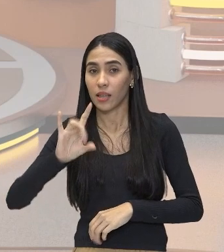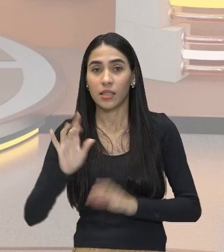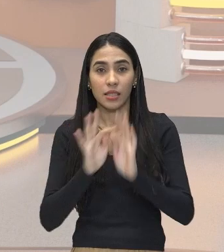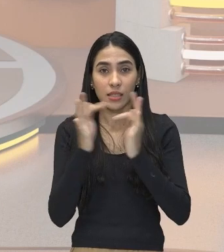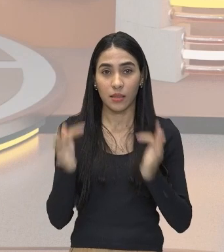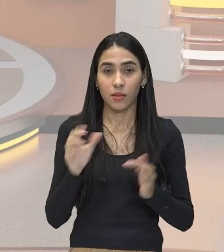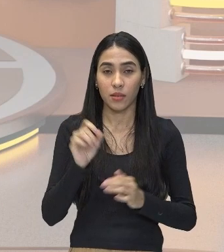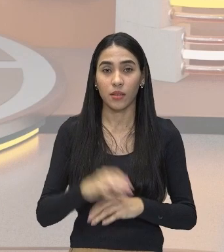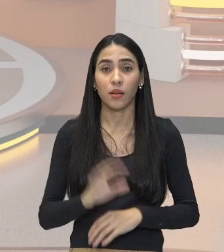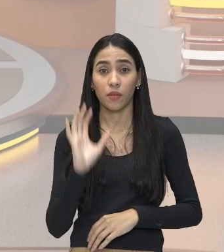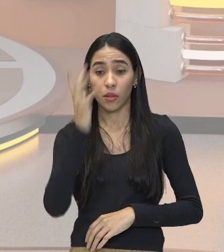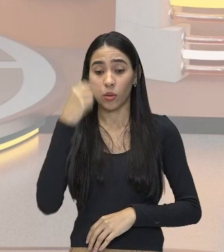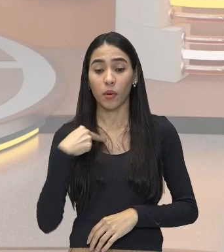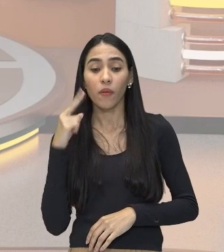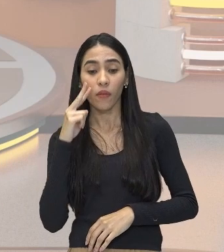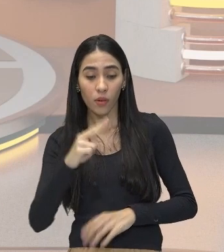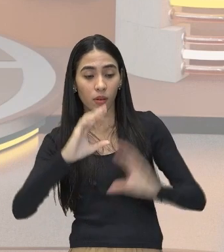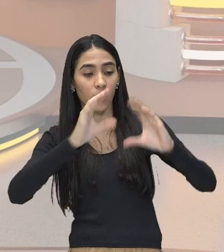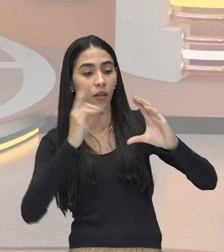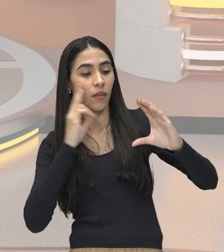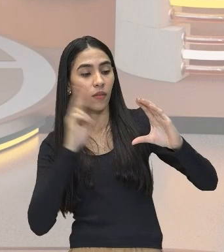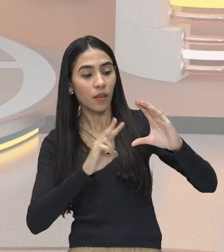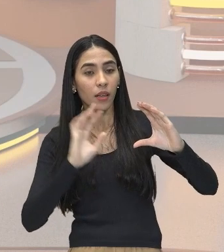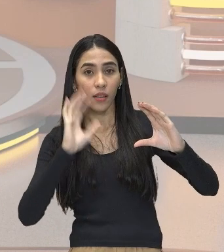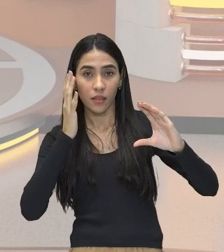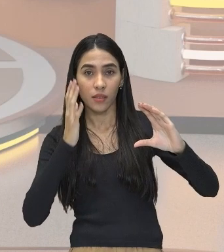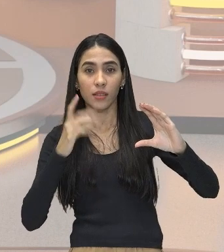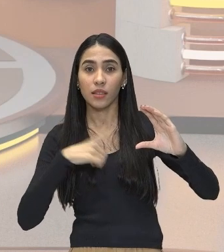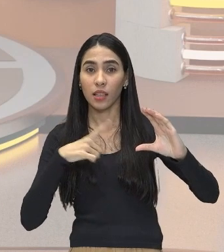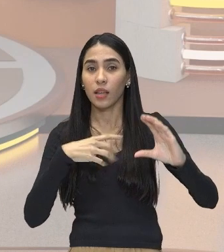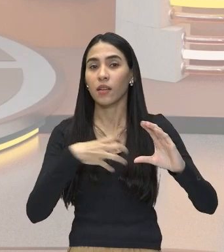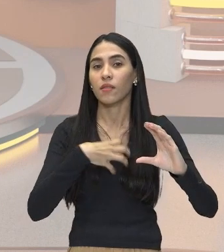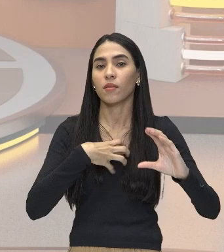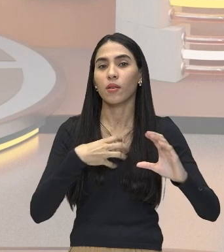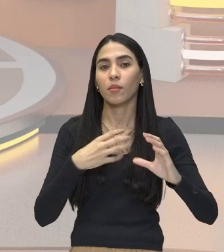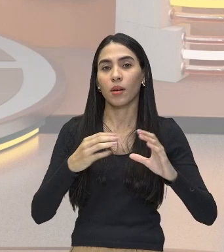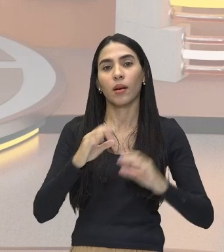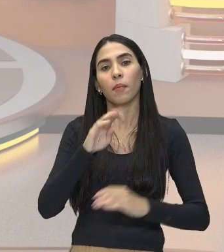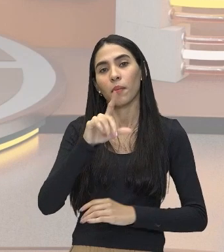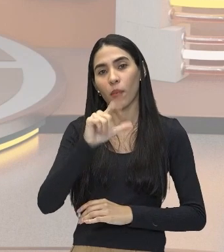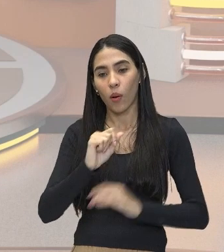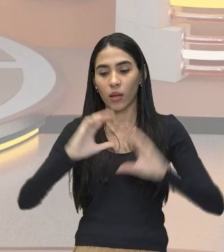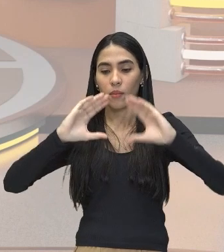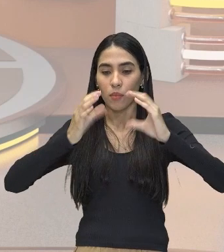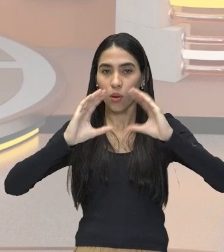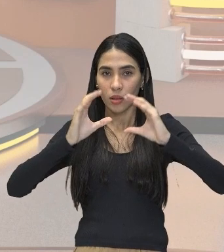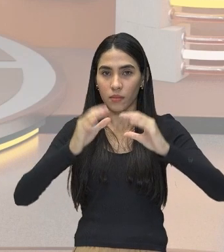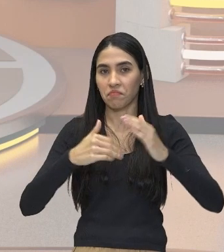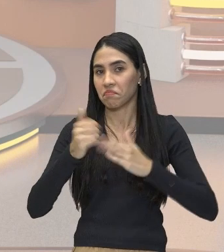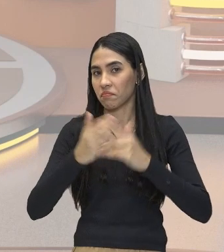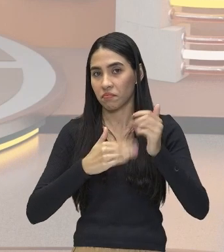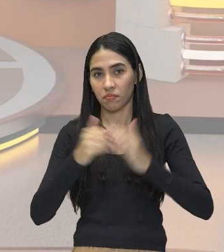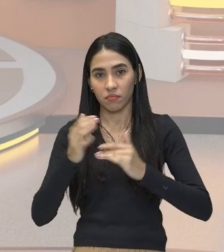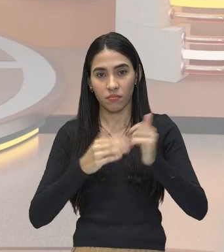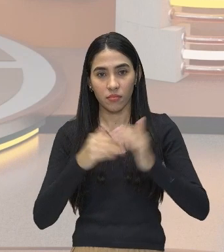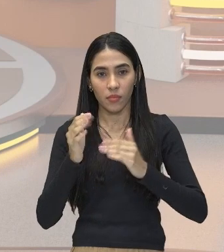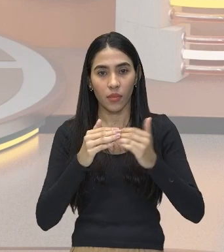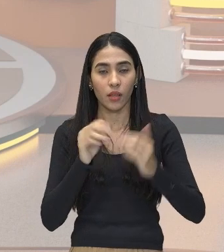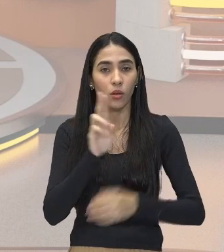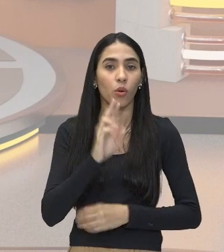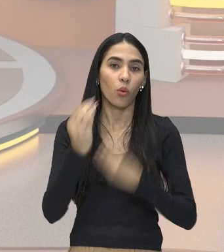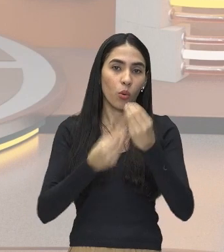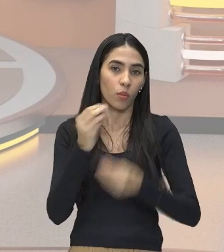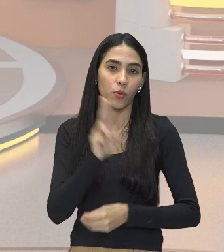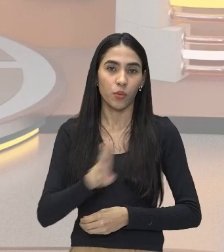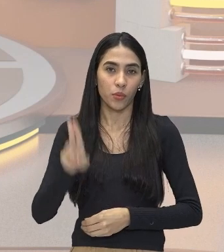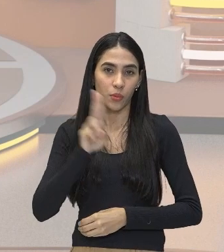objeto em si. O fenômeno eu estou vendo, mas ele tem uma essência, que é ser bola, independente da sua utilidade,